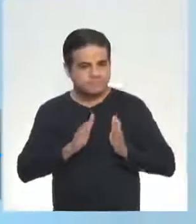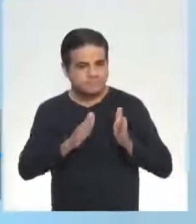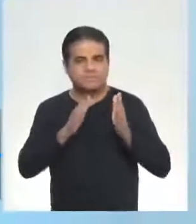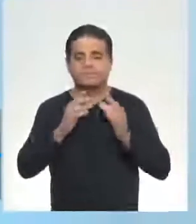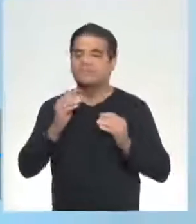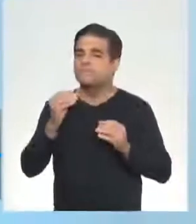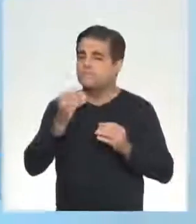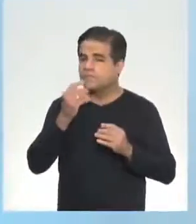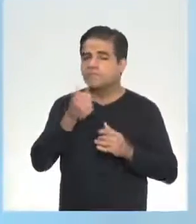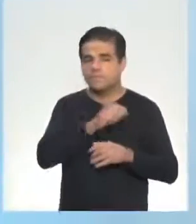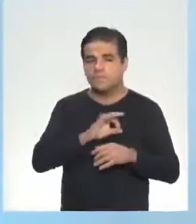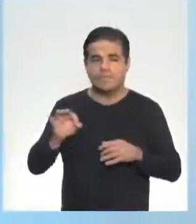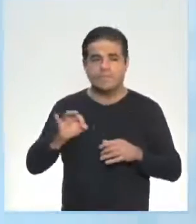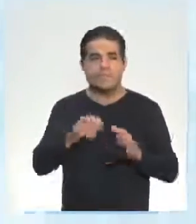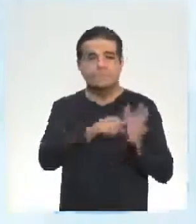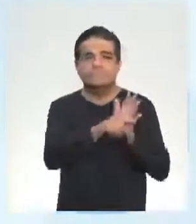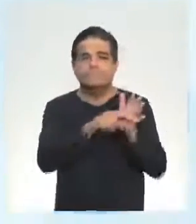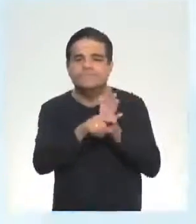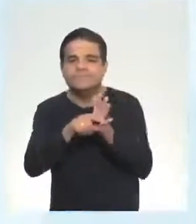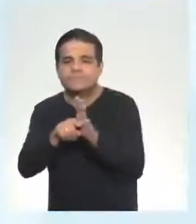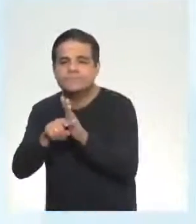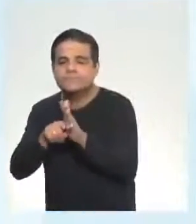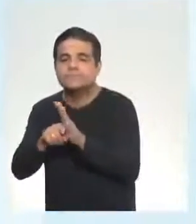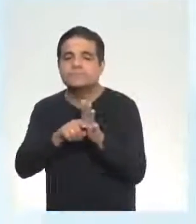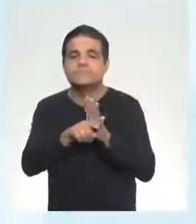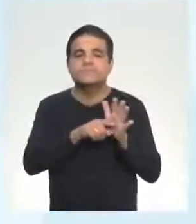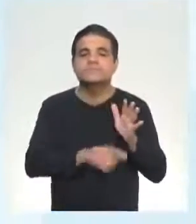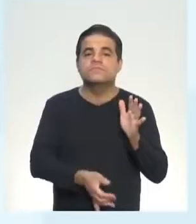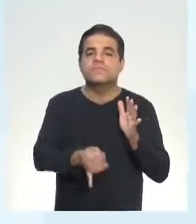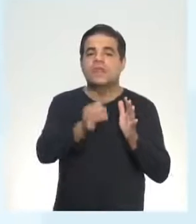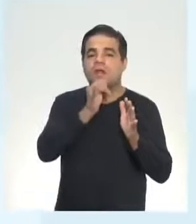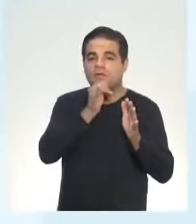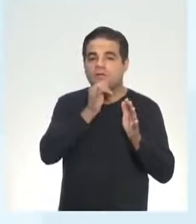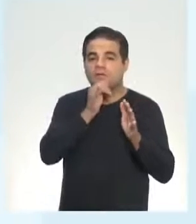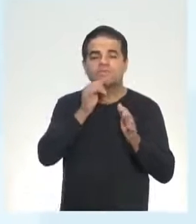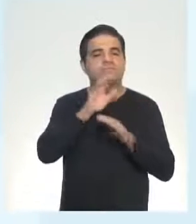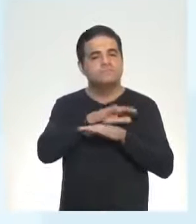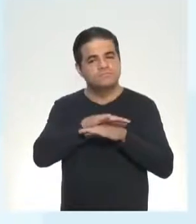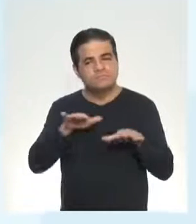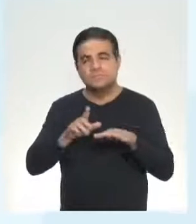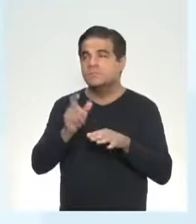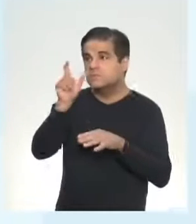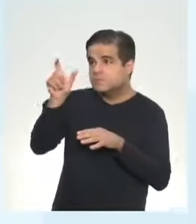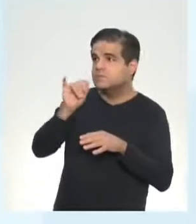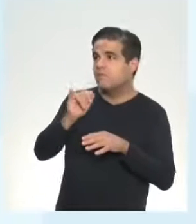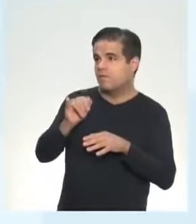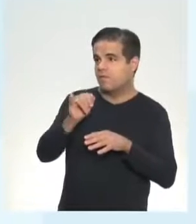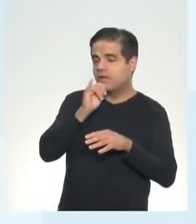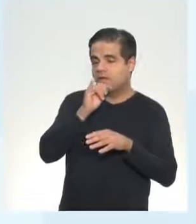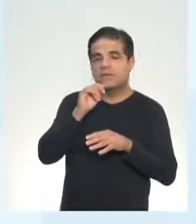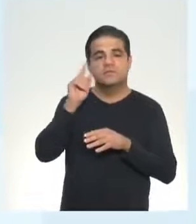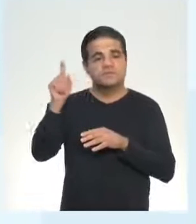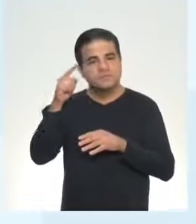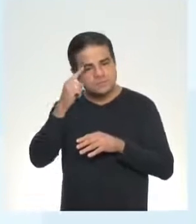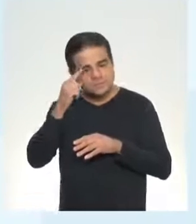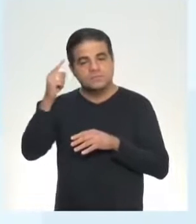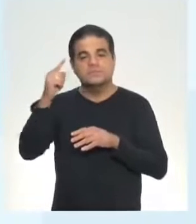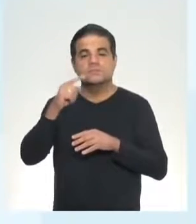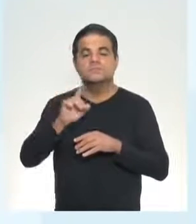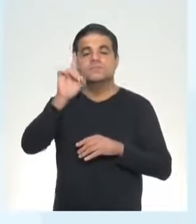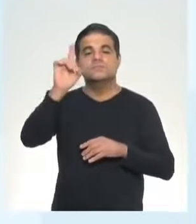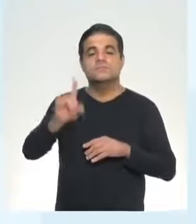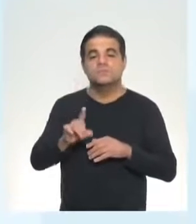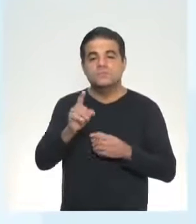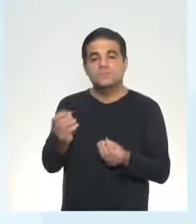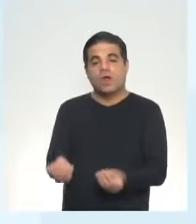Vamos lá, então. Temos aí, analisando um exemplo. Então, este é o exemplo que o suposto diretor leu